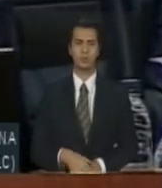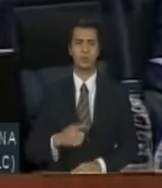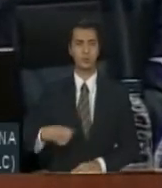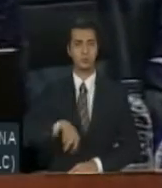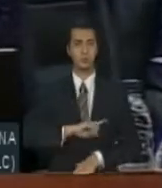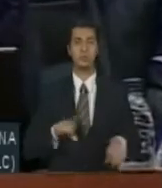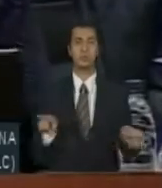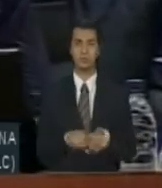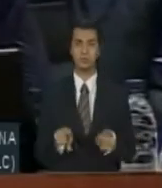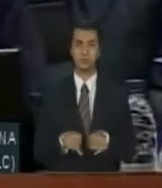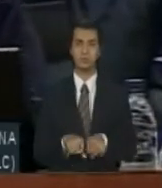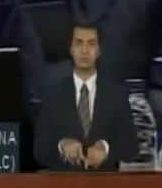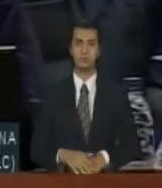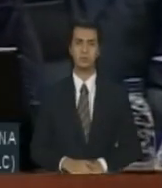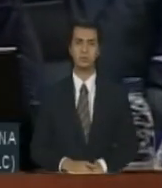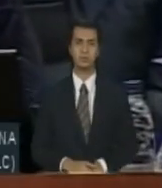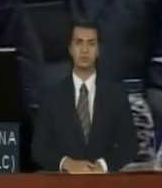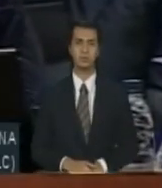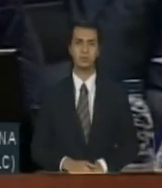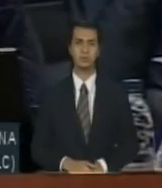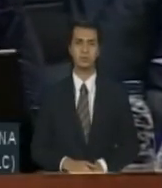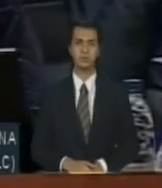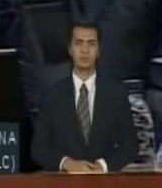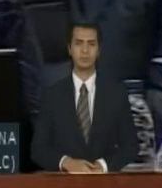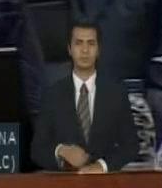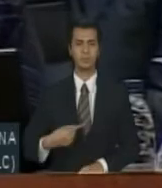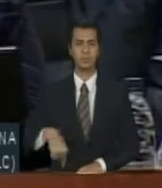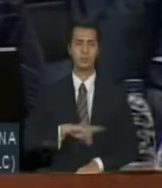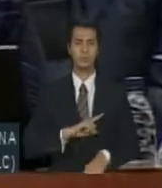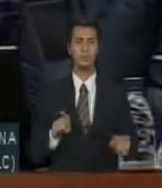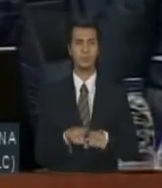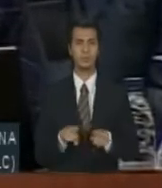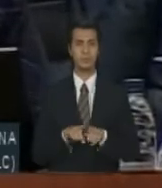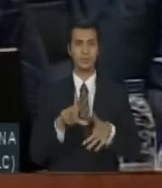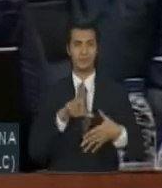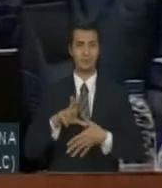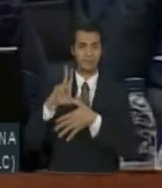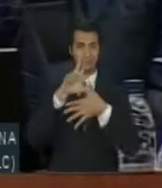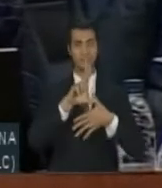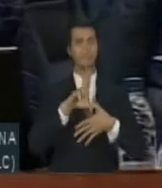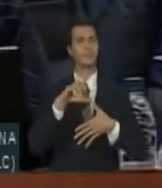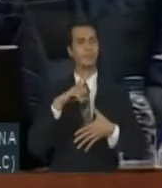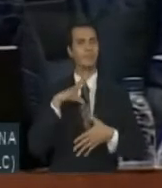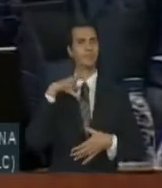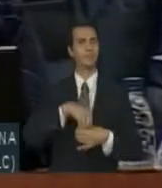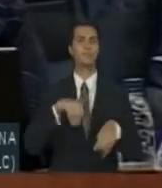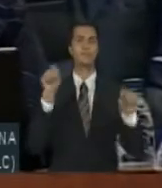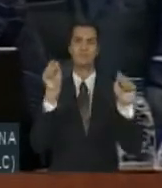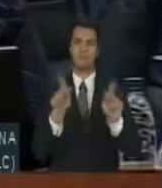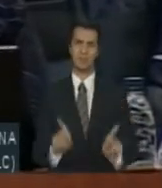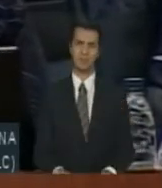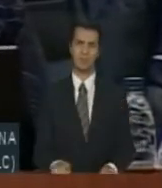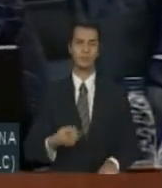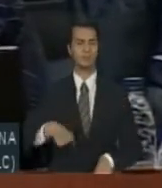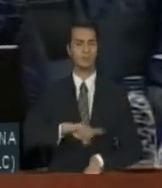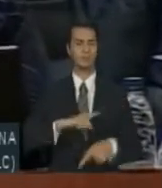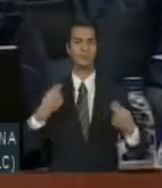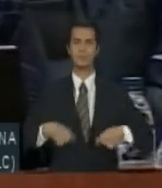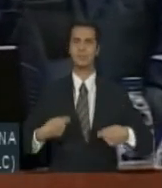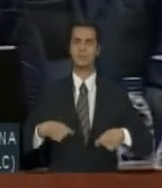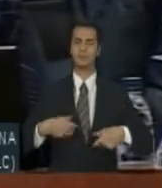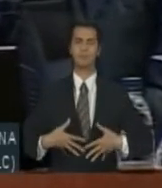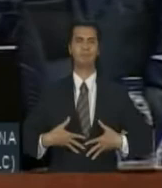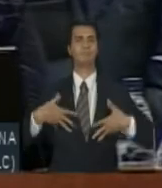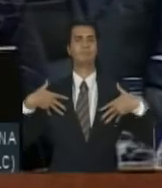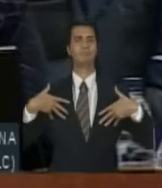também somos uma zona de paz e temos de nos vangloriar disso, porque